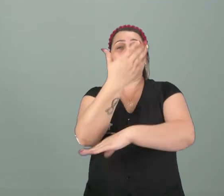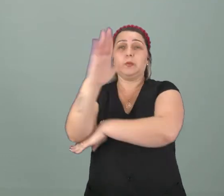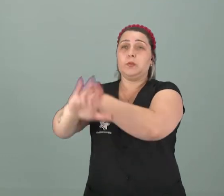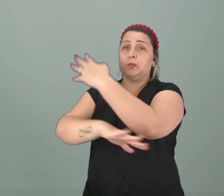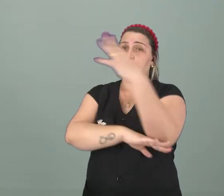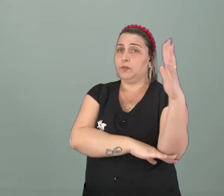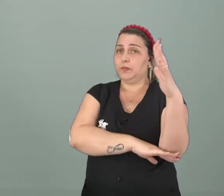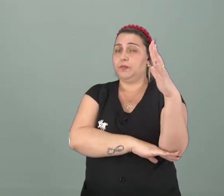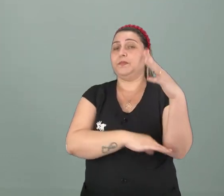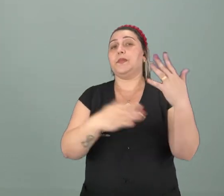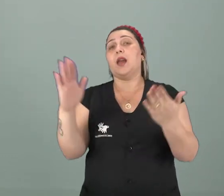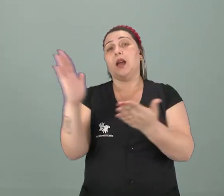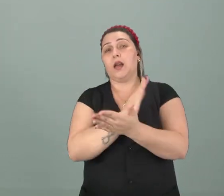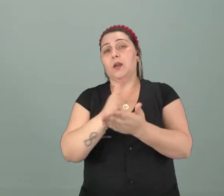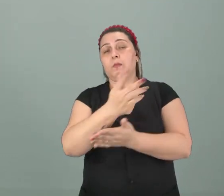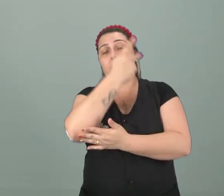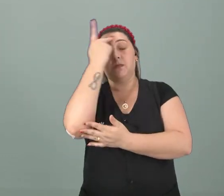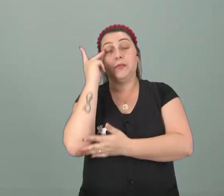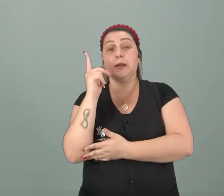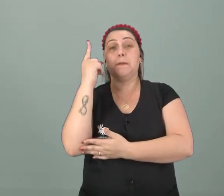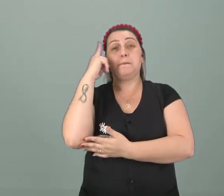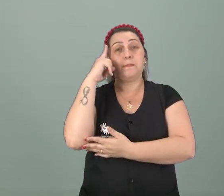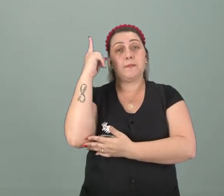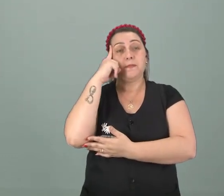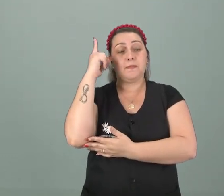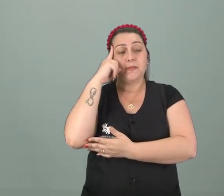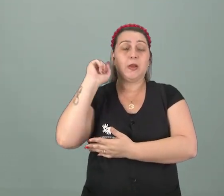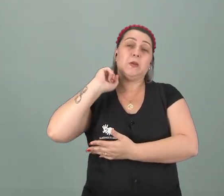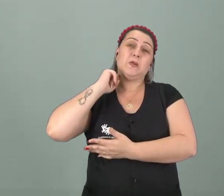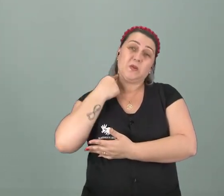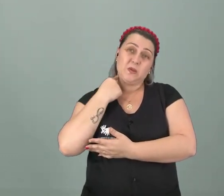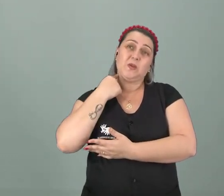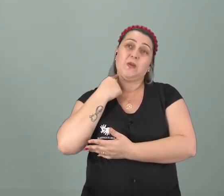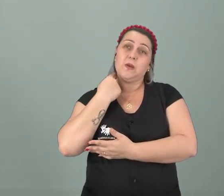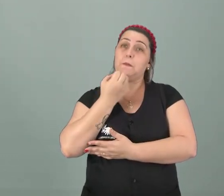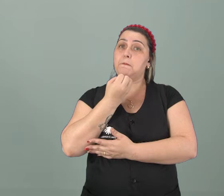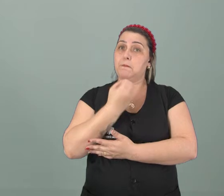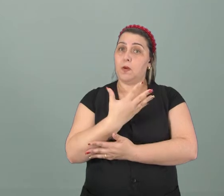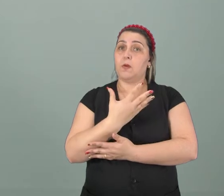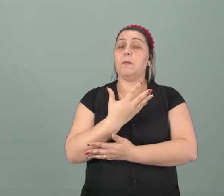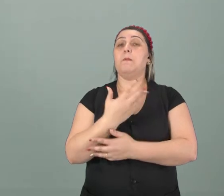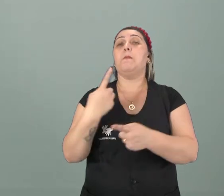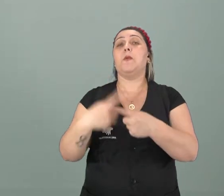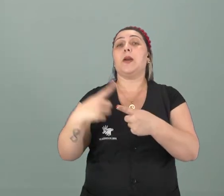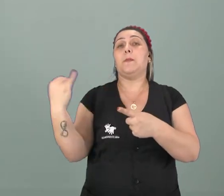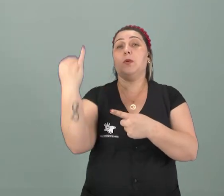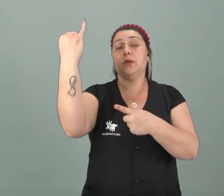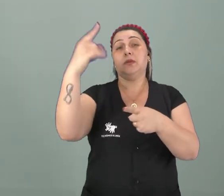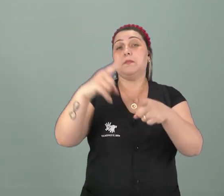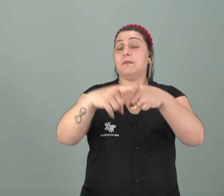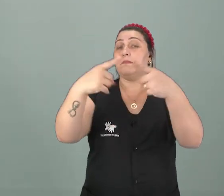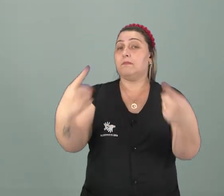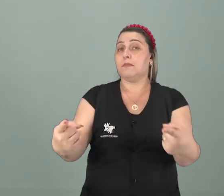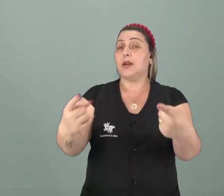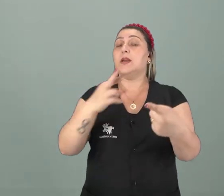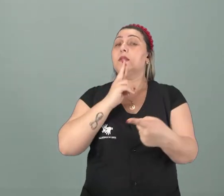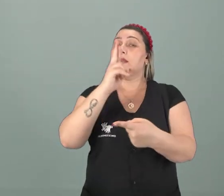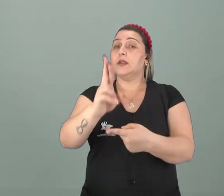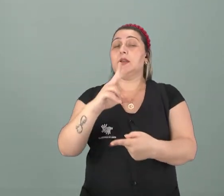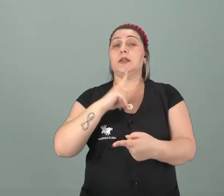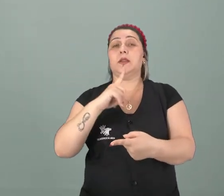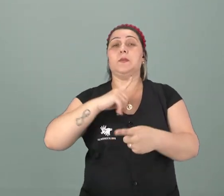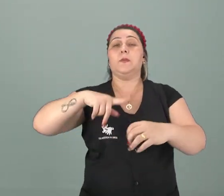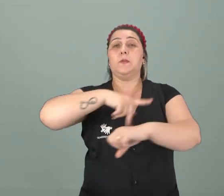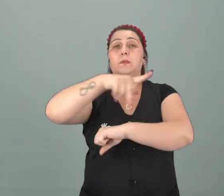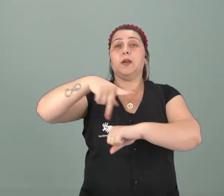ambiente, acaba que algumas pessoas tendem a pensar que poluir o meio ambiente é um mal necessário, tá? Mas não é bem por aí. A solução que nós temos, né,